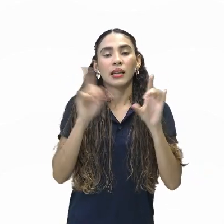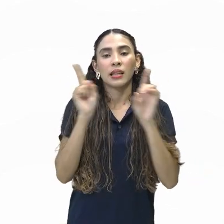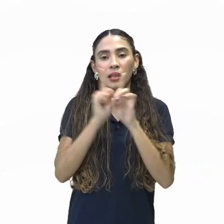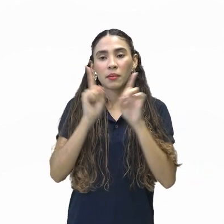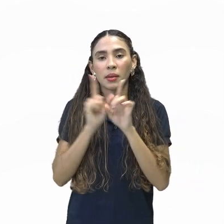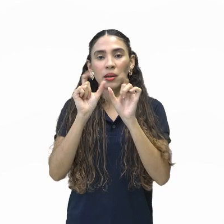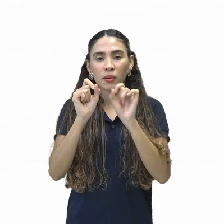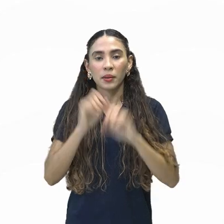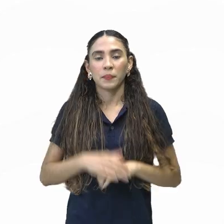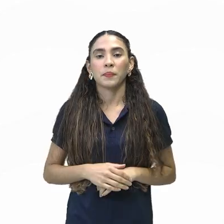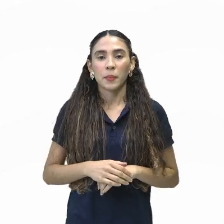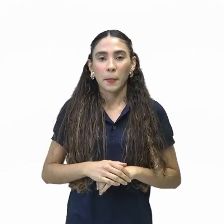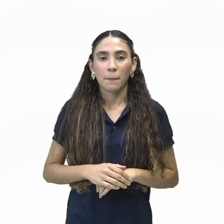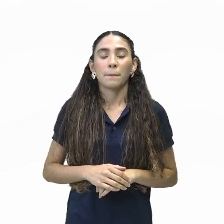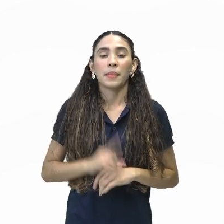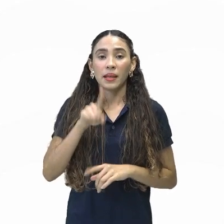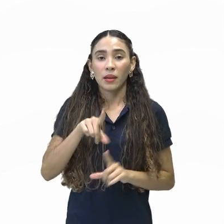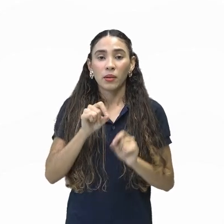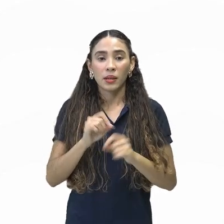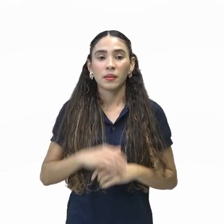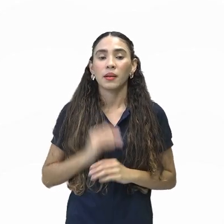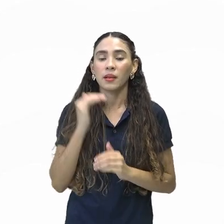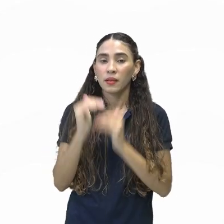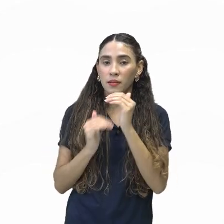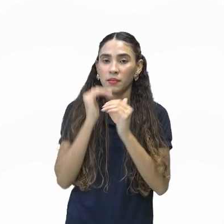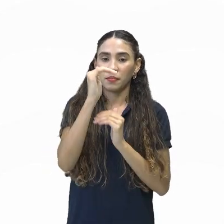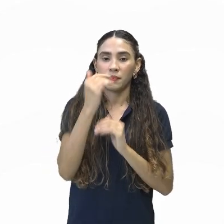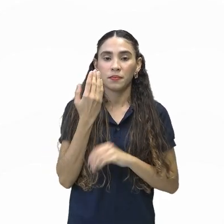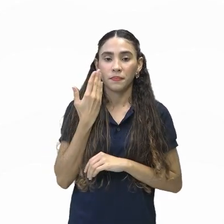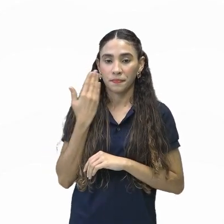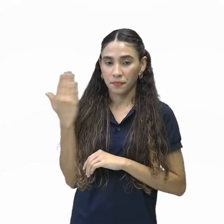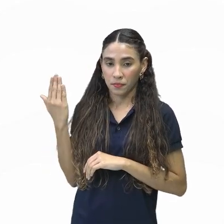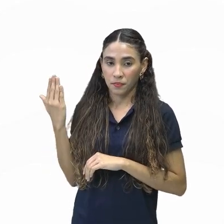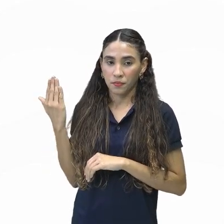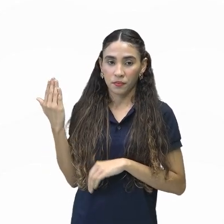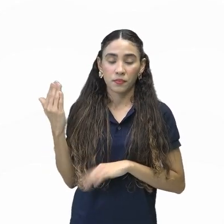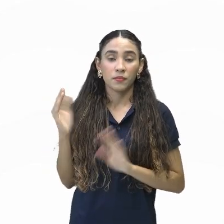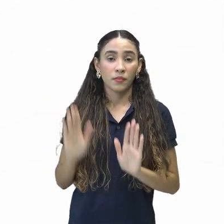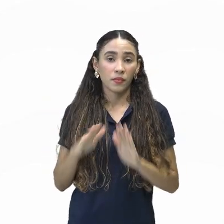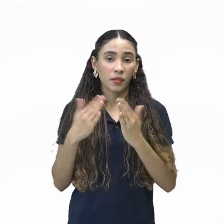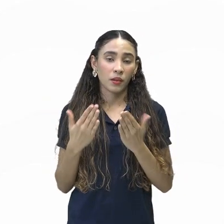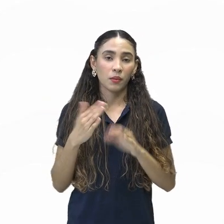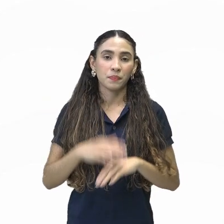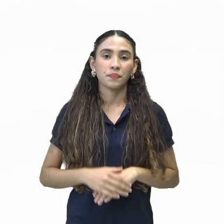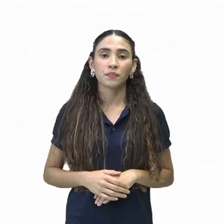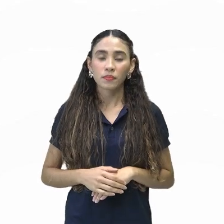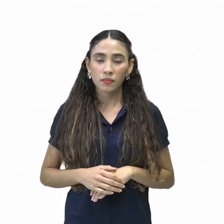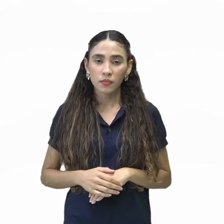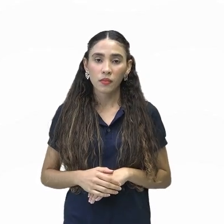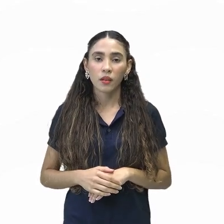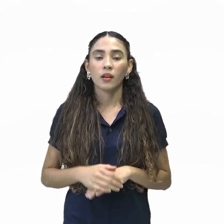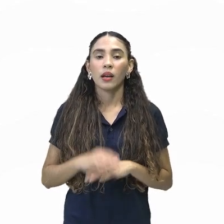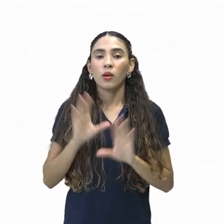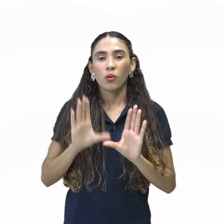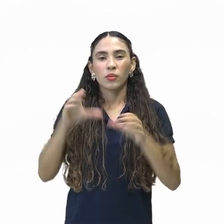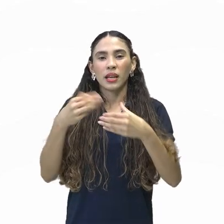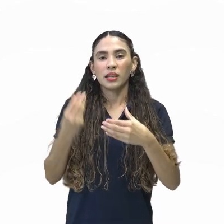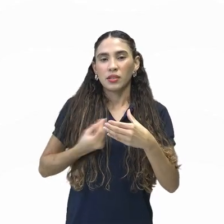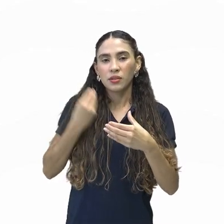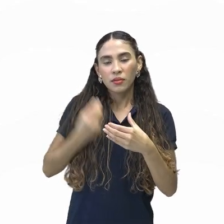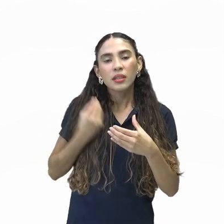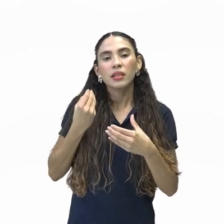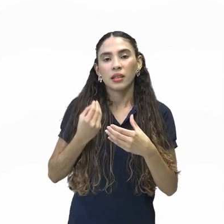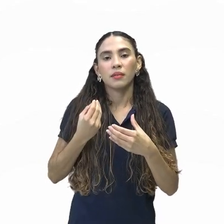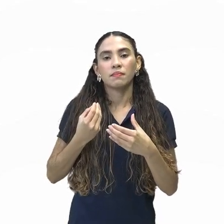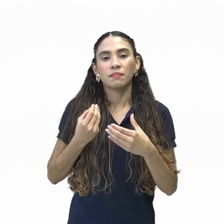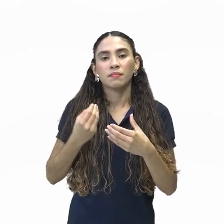a esta, que é o crescimento e o desenvolvimento. Lógico que quando o indivíduo ele é concebido,